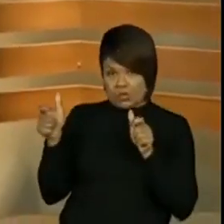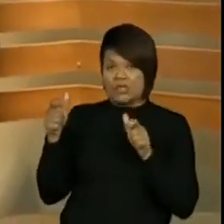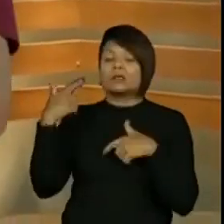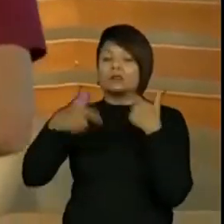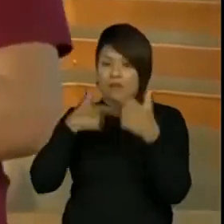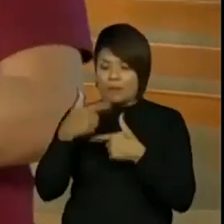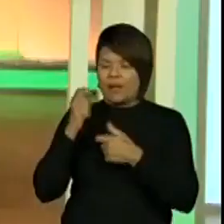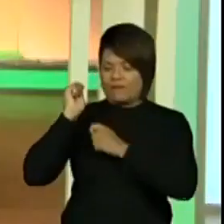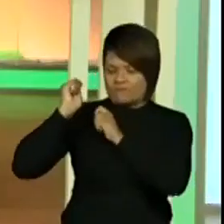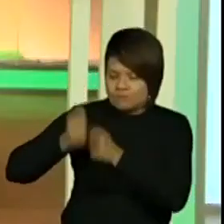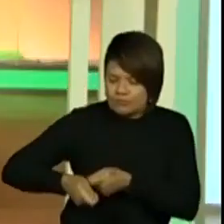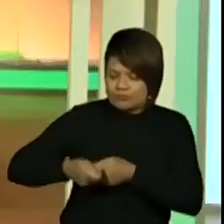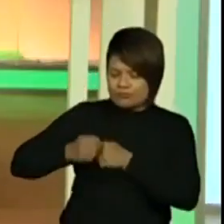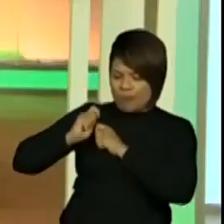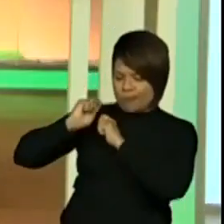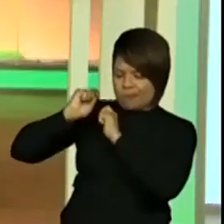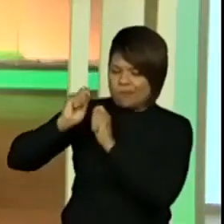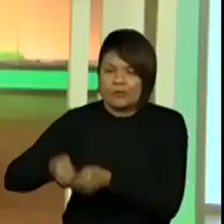deles trabalhavam